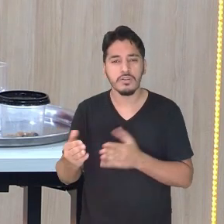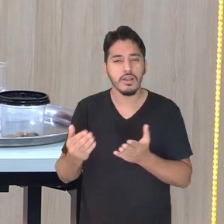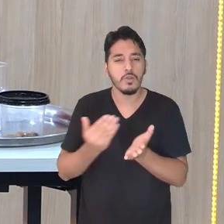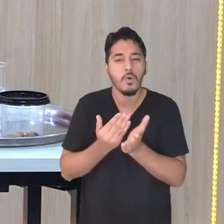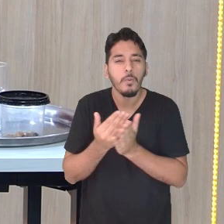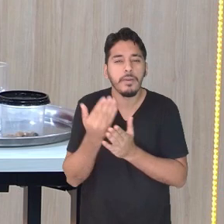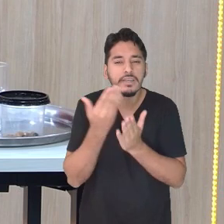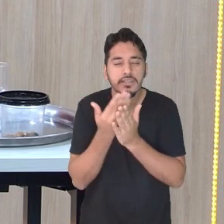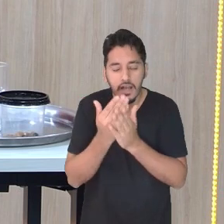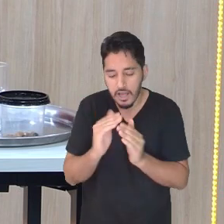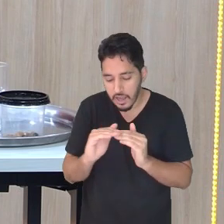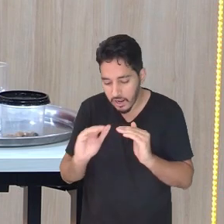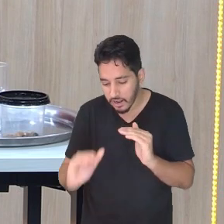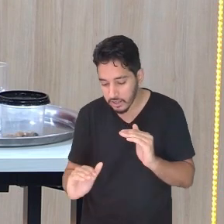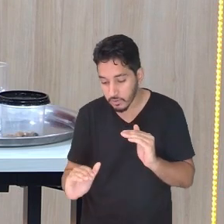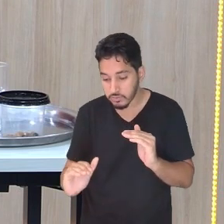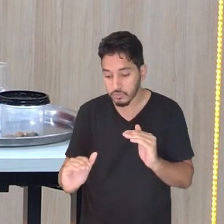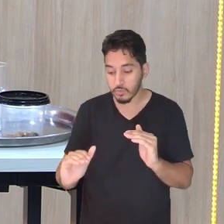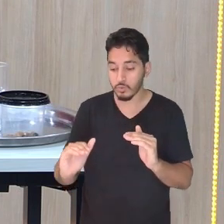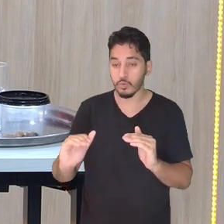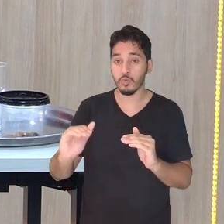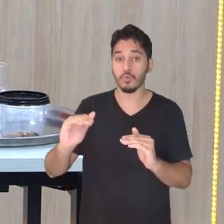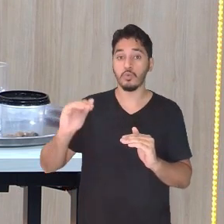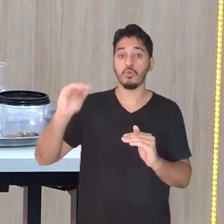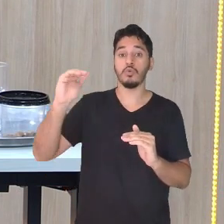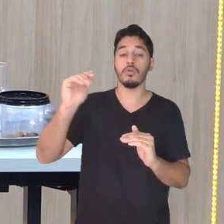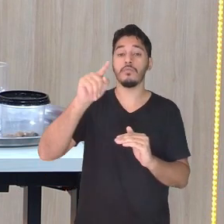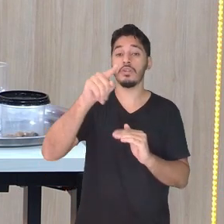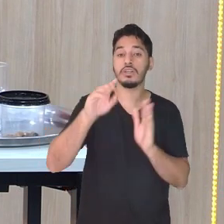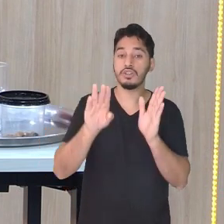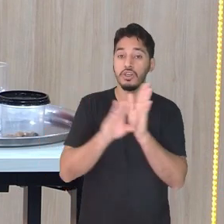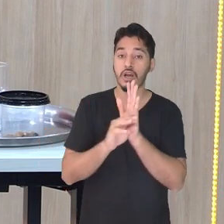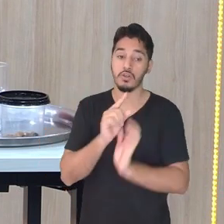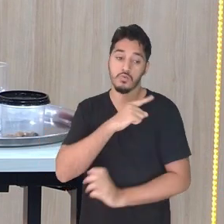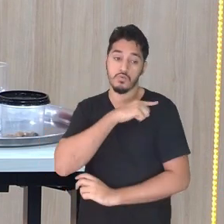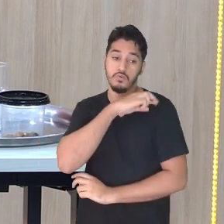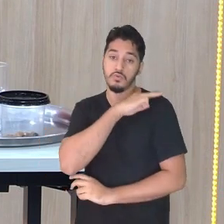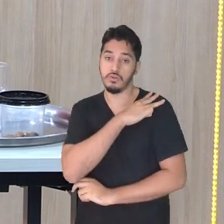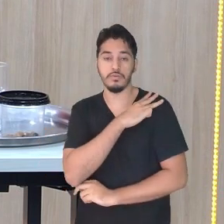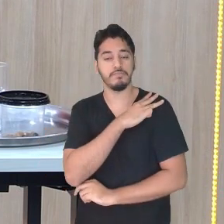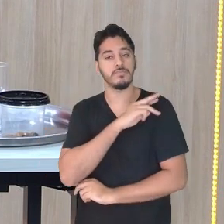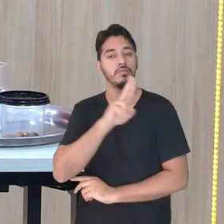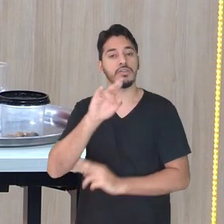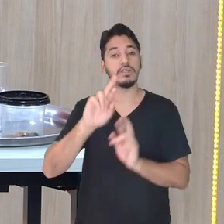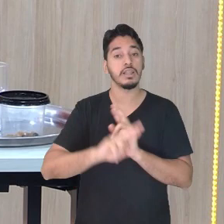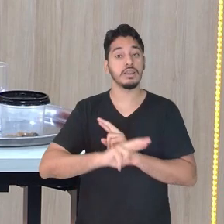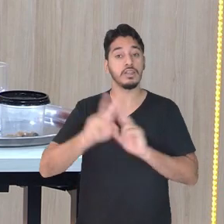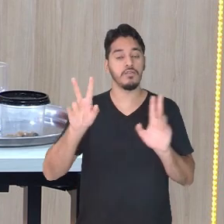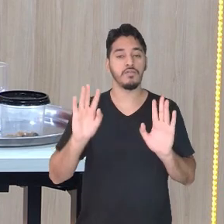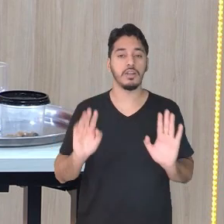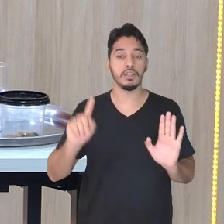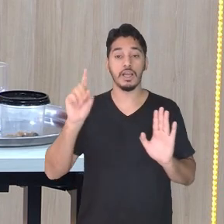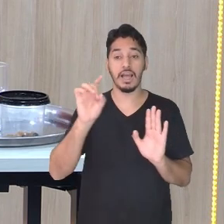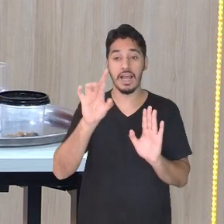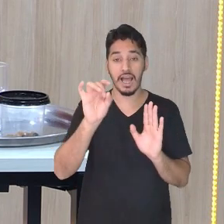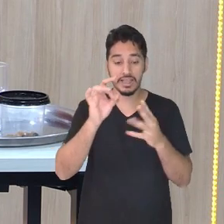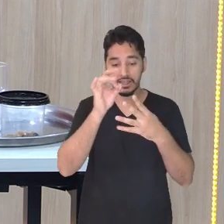anos iniciais e dos anos finais. Quando vocês chegarem no ensino médio, vai ser diferente. Cada uma dessas